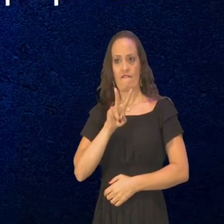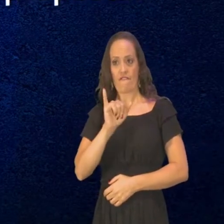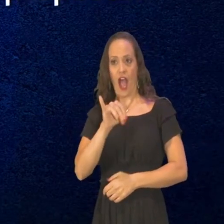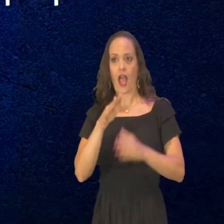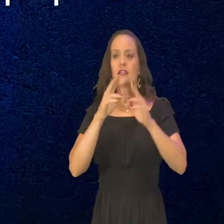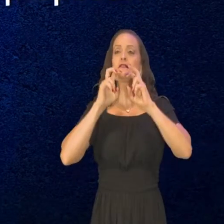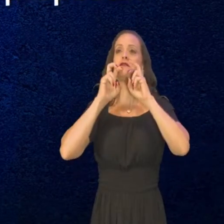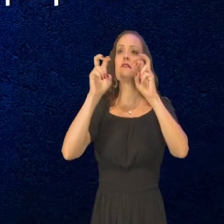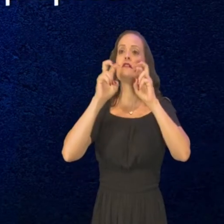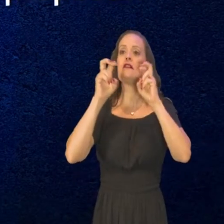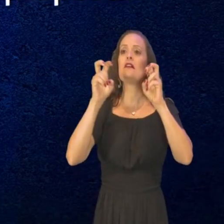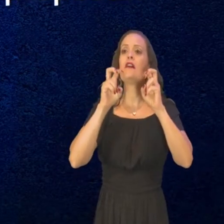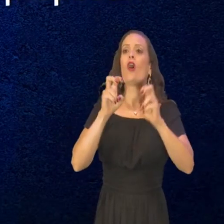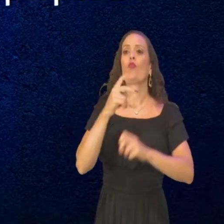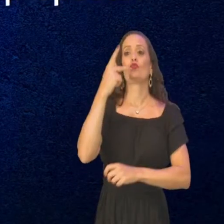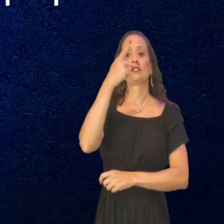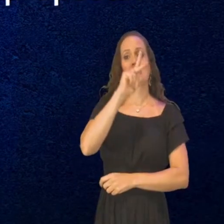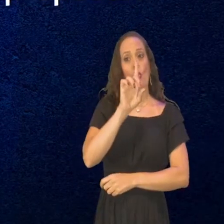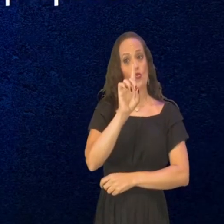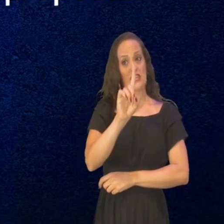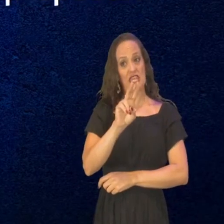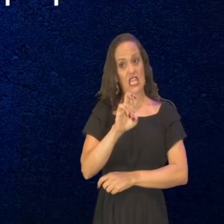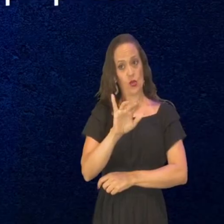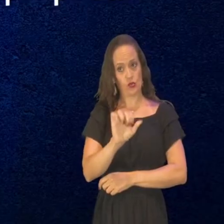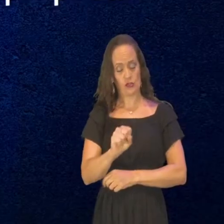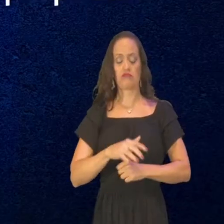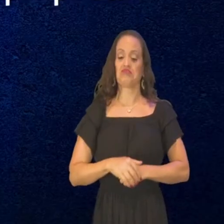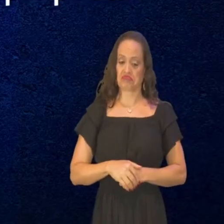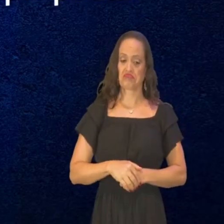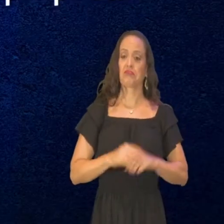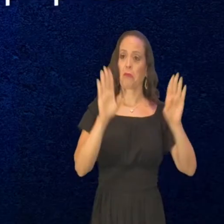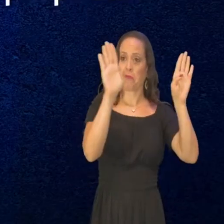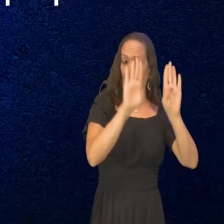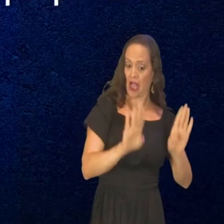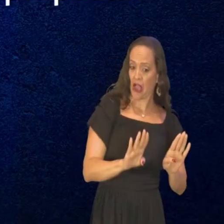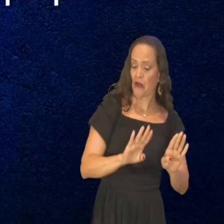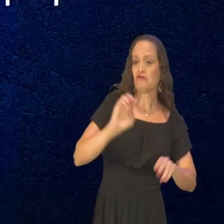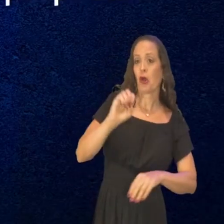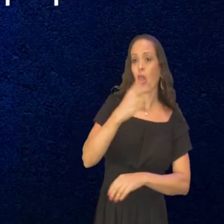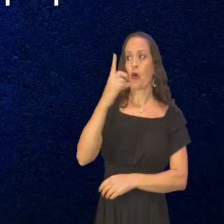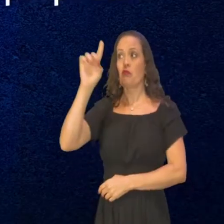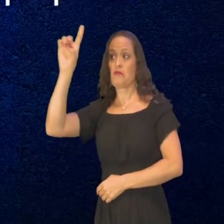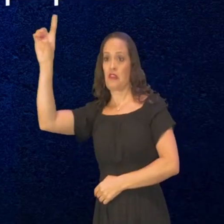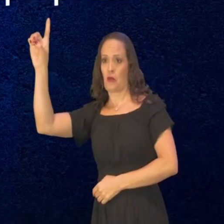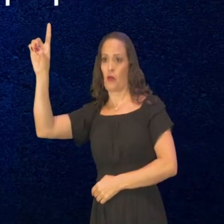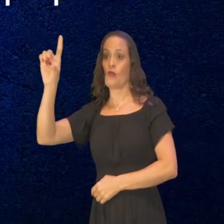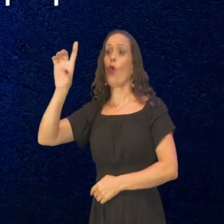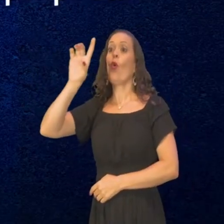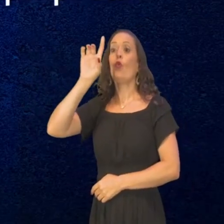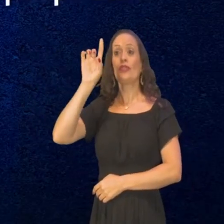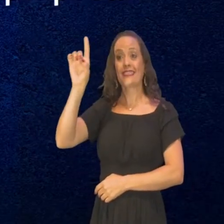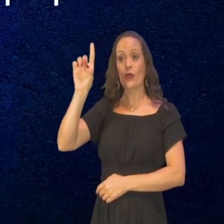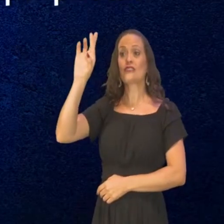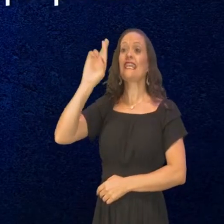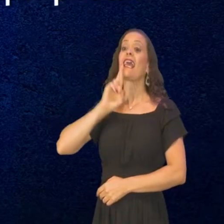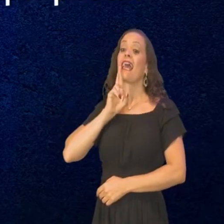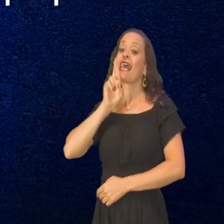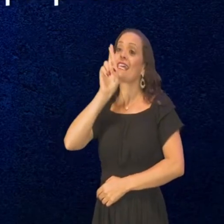o nome do Senhor. E há de ser que o Deus que responder com